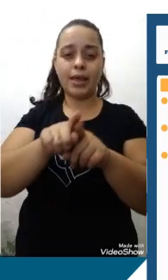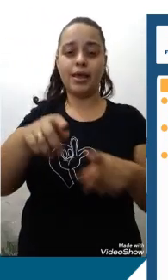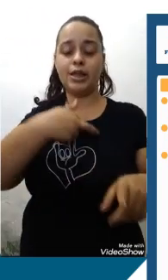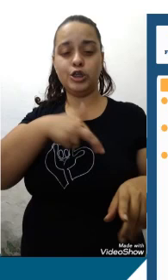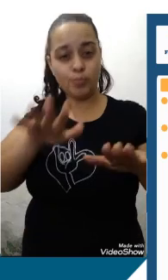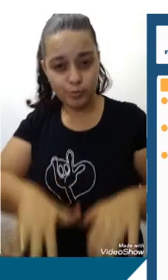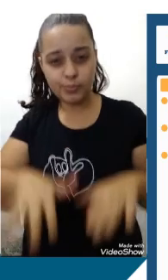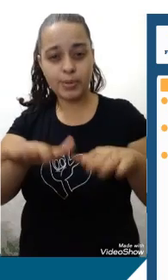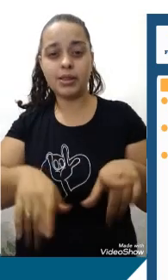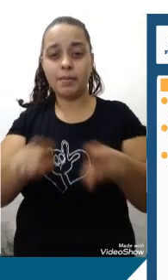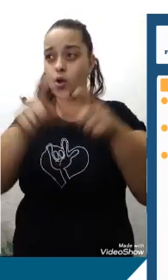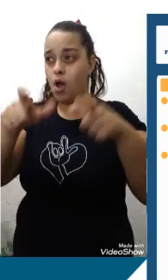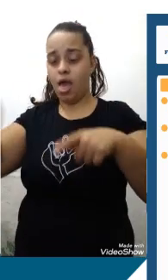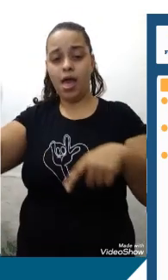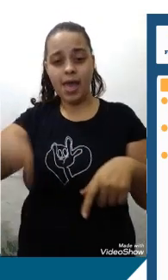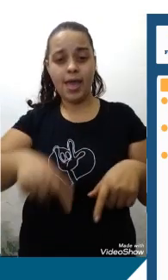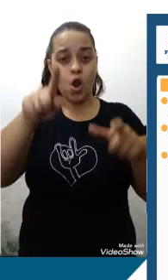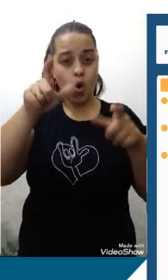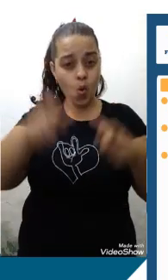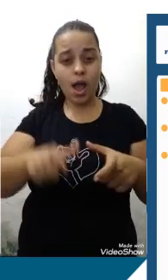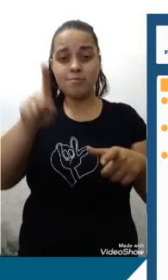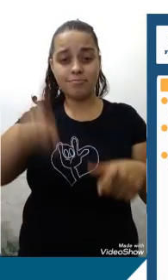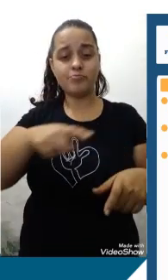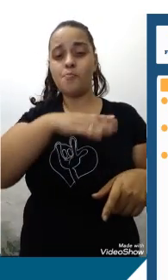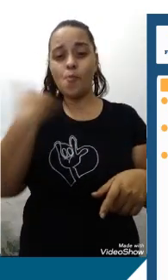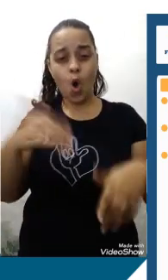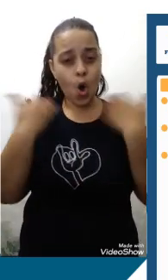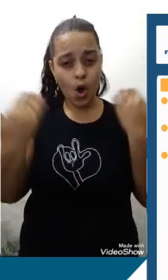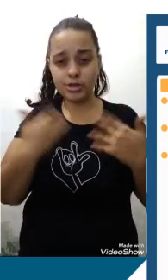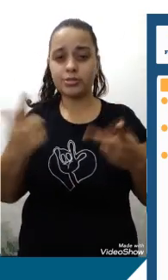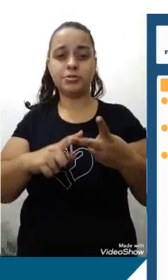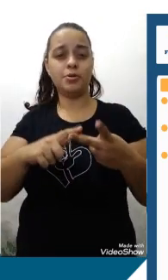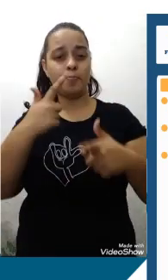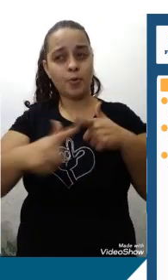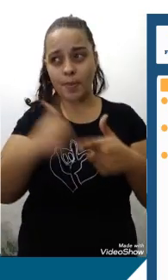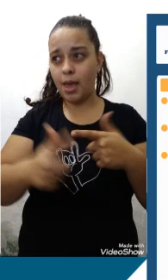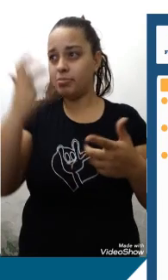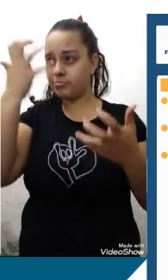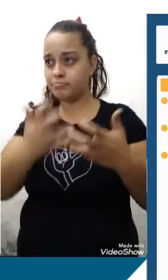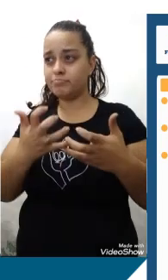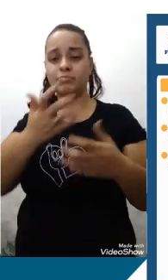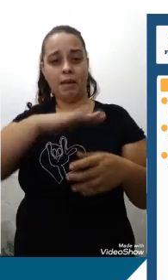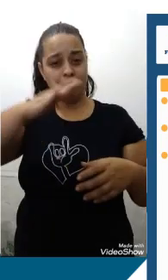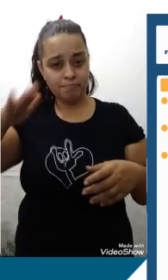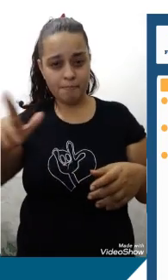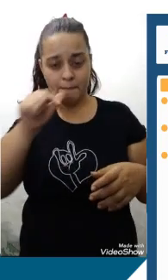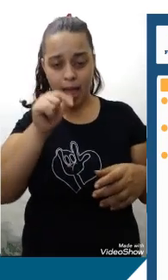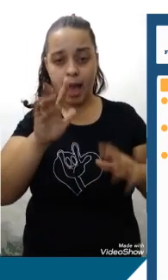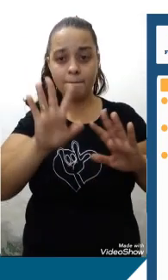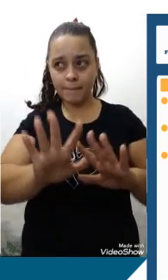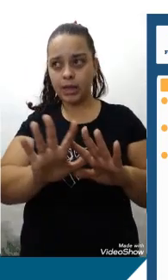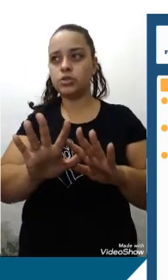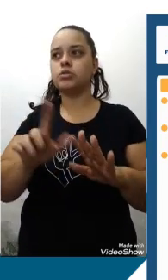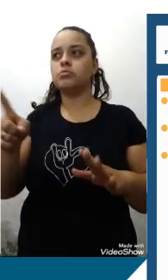de incerteza, de morte e de perigos inimagináveis e incompreensíveis. O fato é, mesmo contando